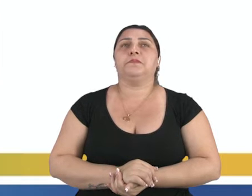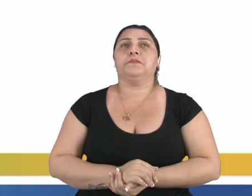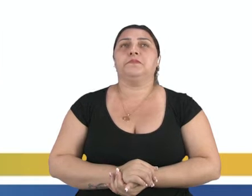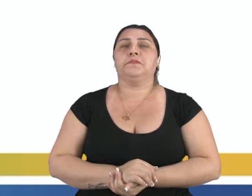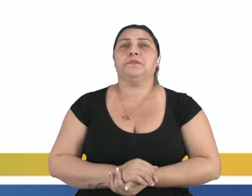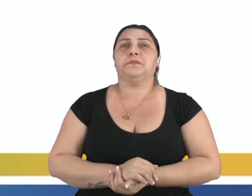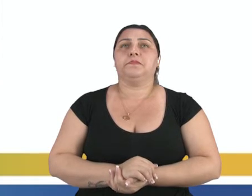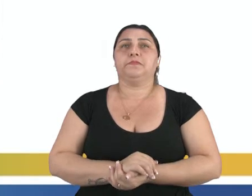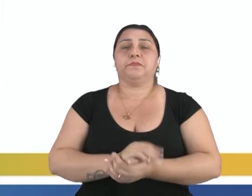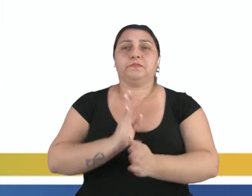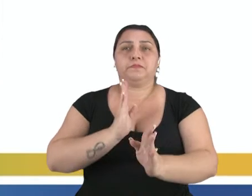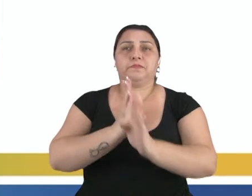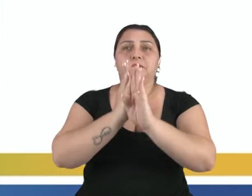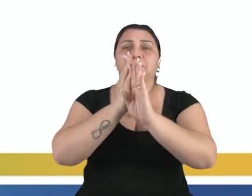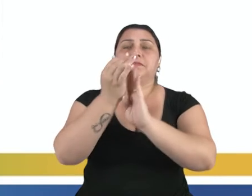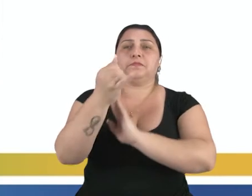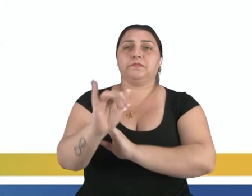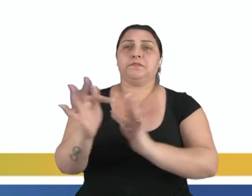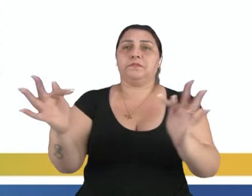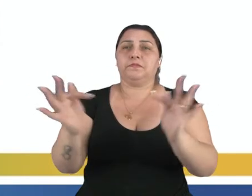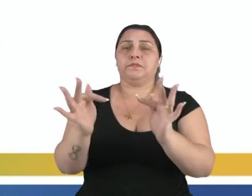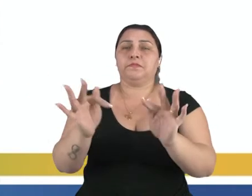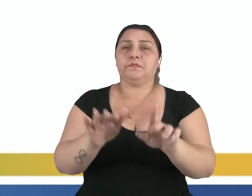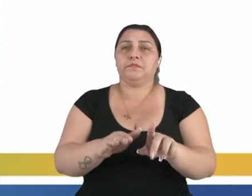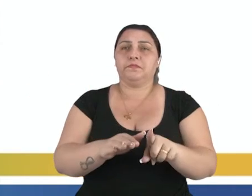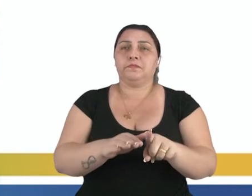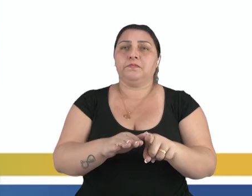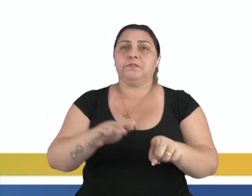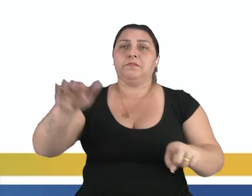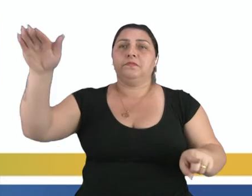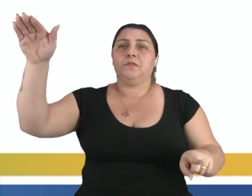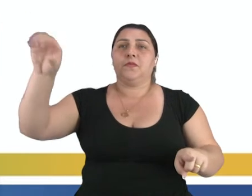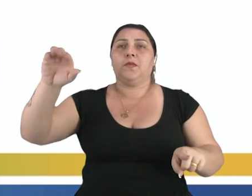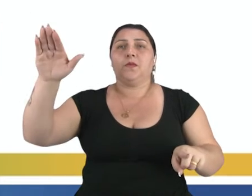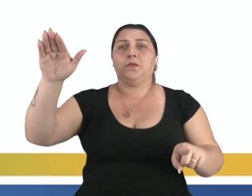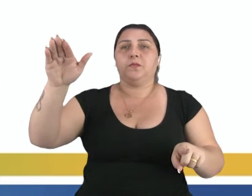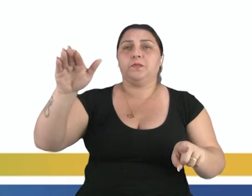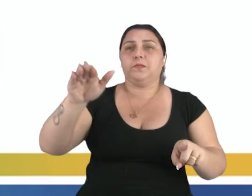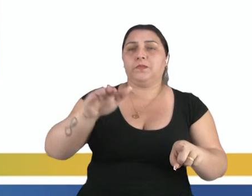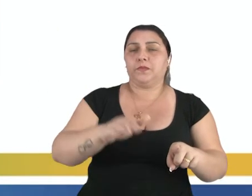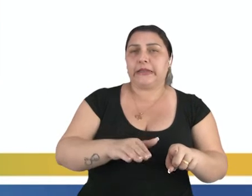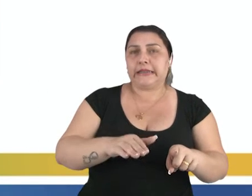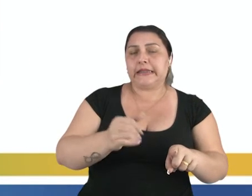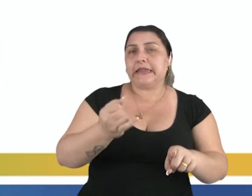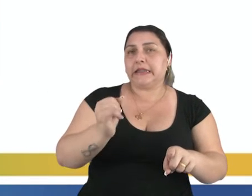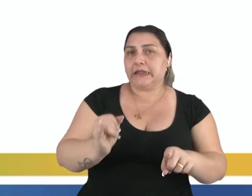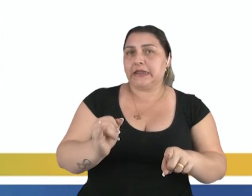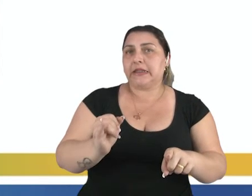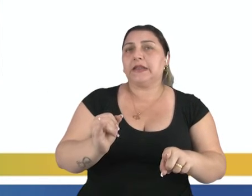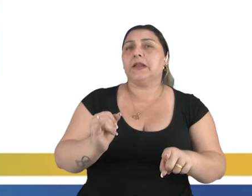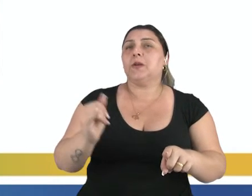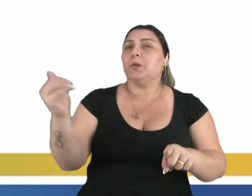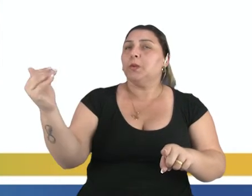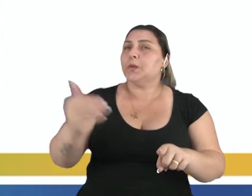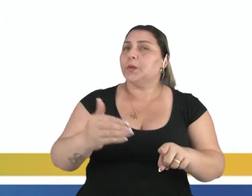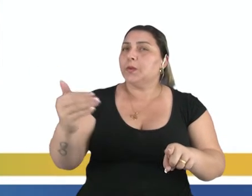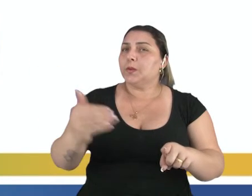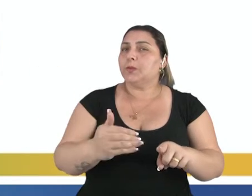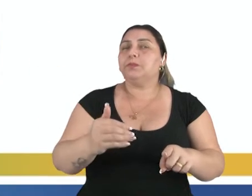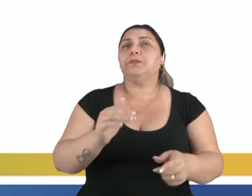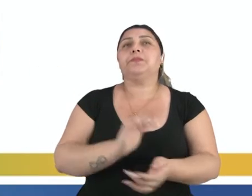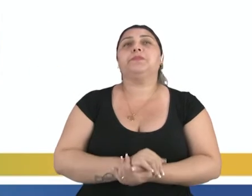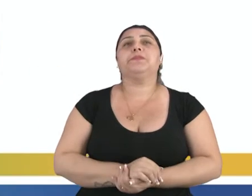ou decrescente ou ainda, se ela é constante. Da mesma forma, acontecerá para o coeficiente